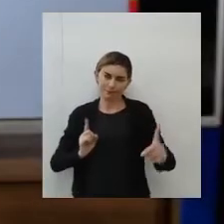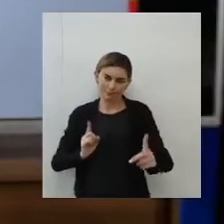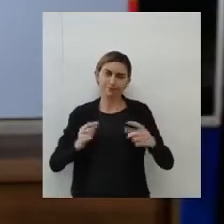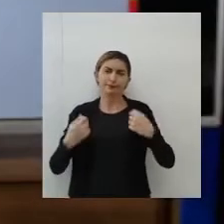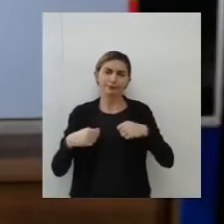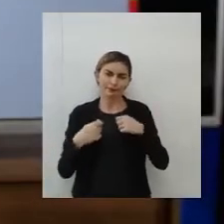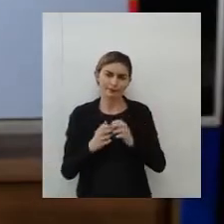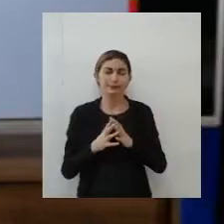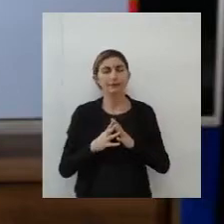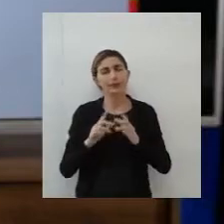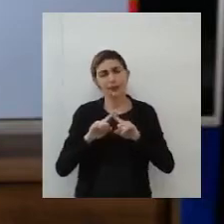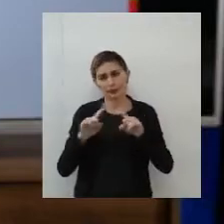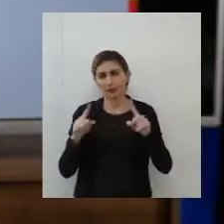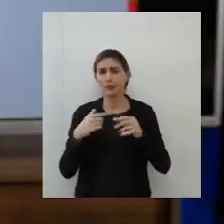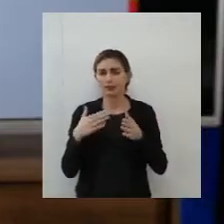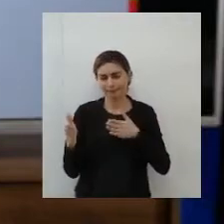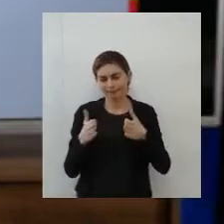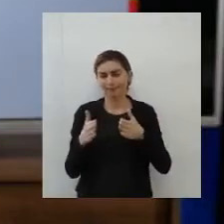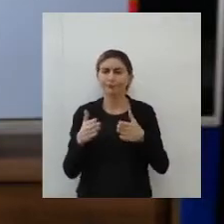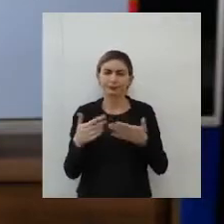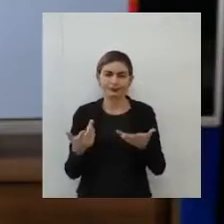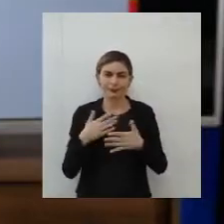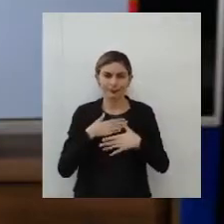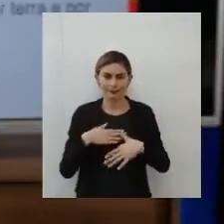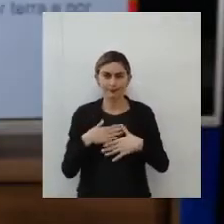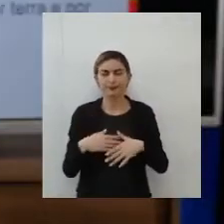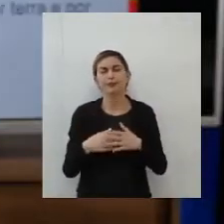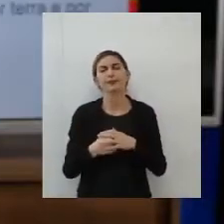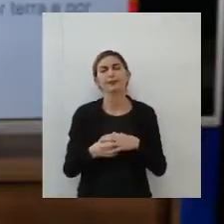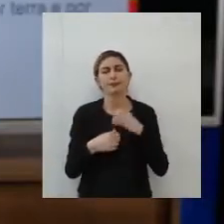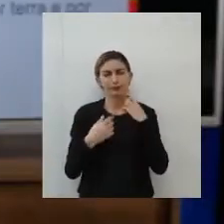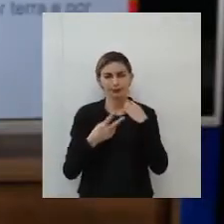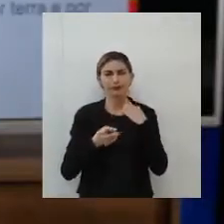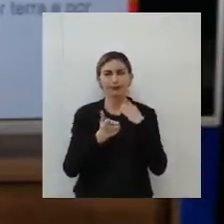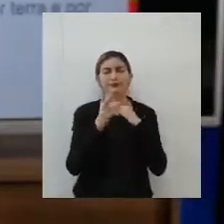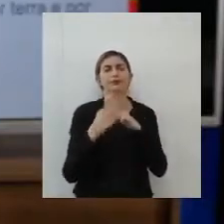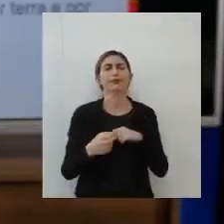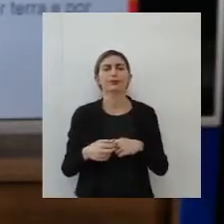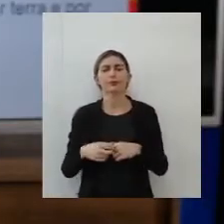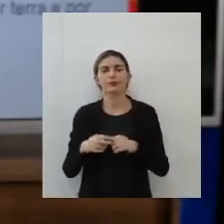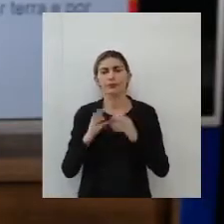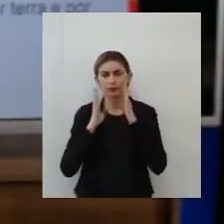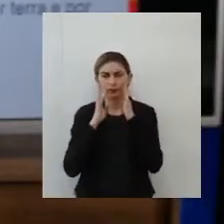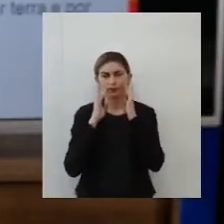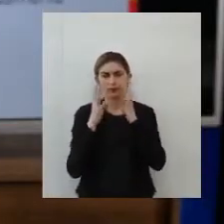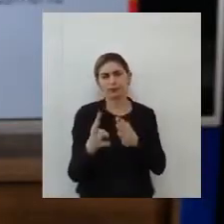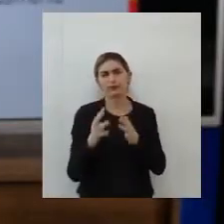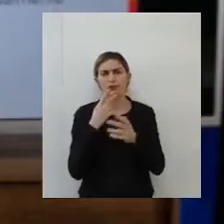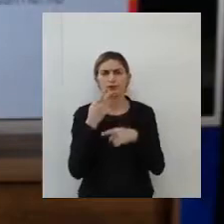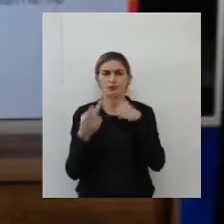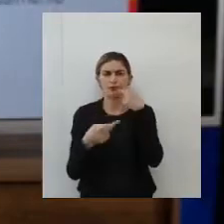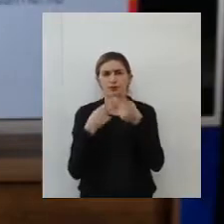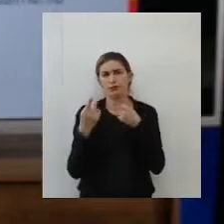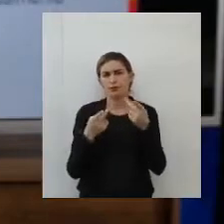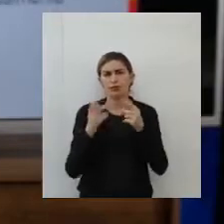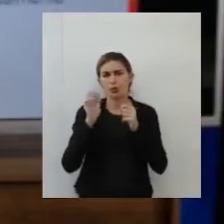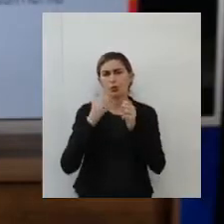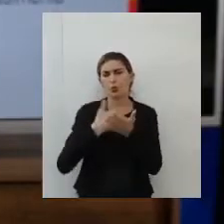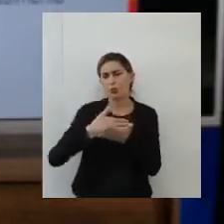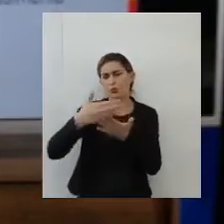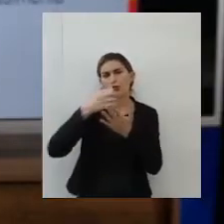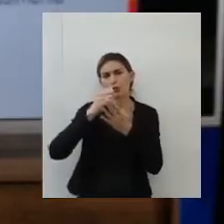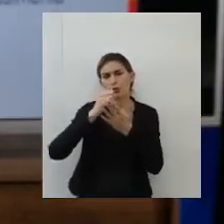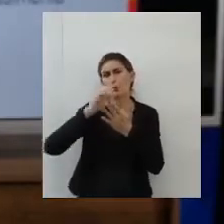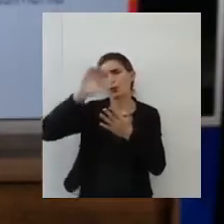pouquinho. Mas isso é provisório. Tranquilo? Então, vamos seguir aqui, tá? Presta bem atenção, já te falei que surgiu na Ásia